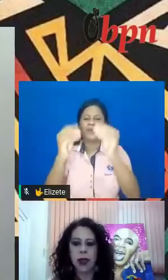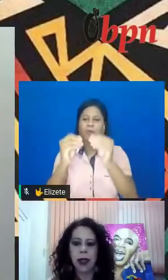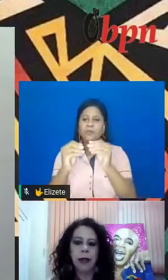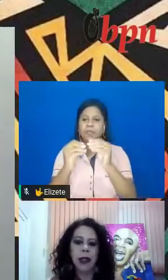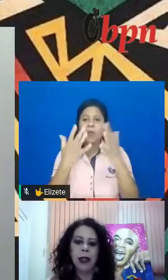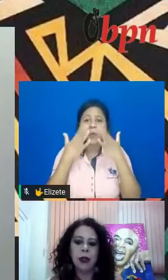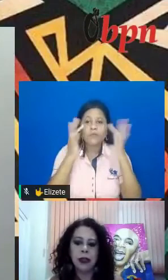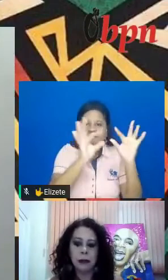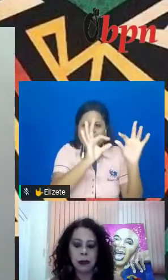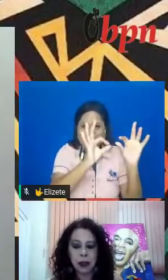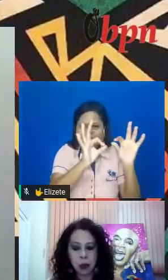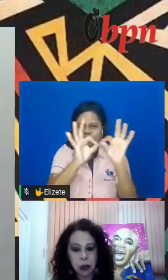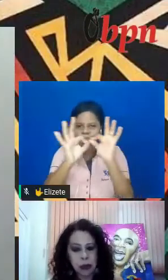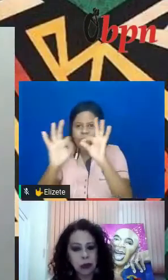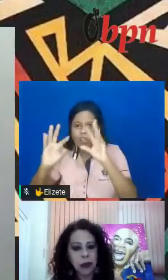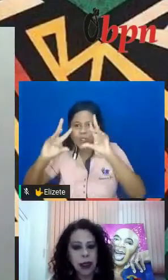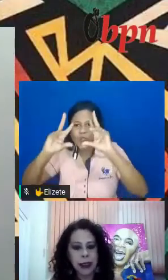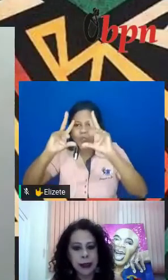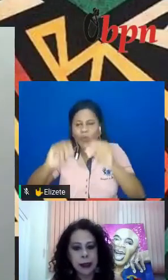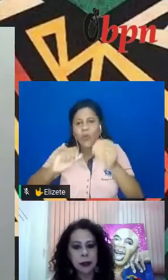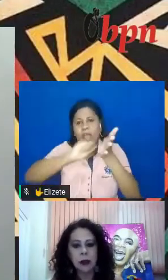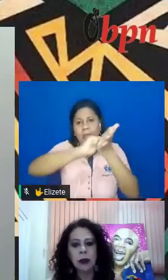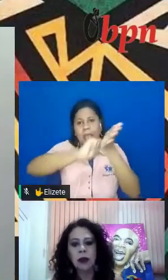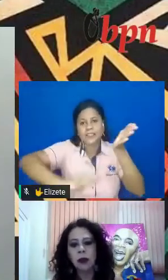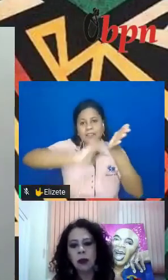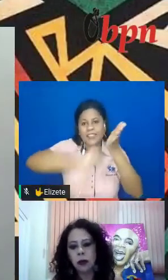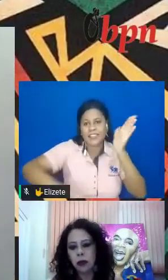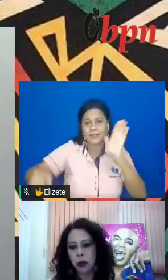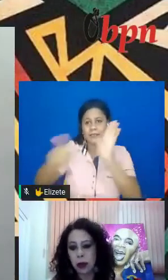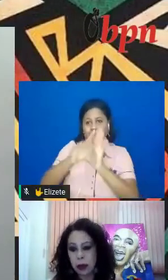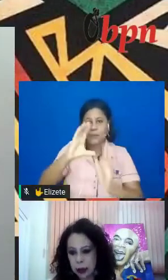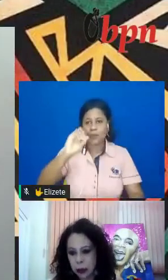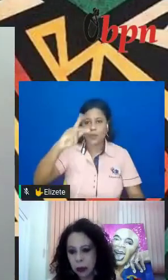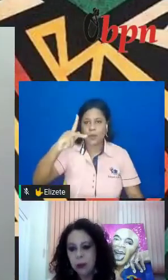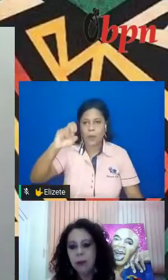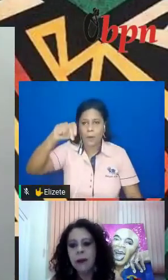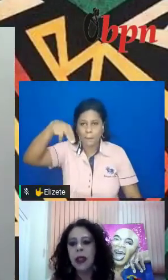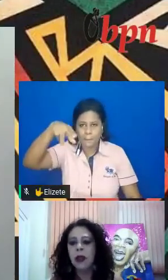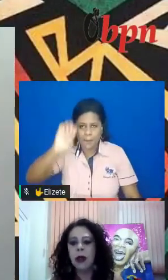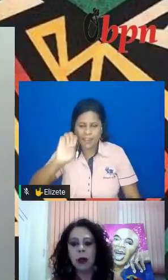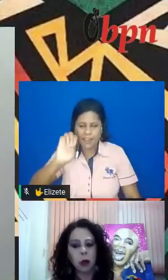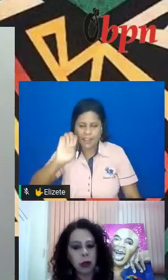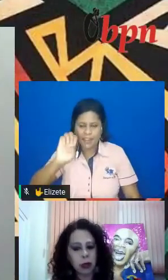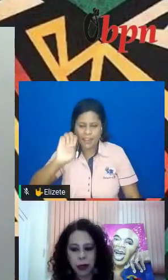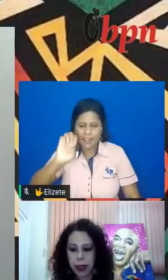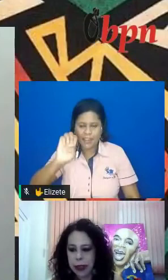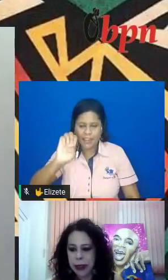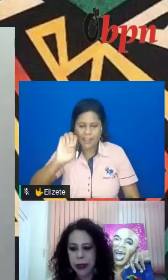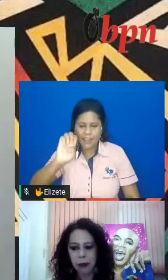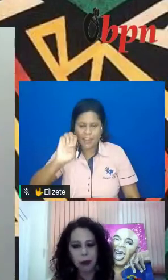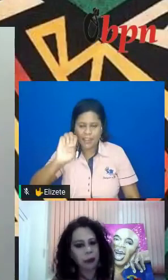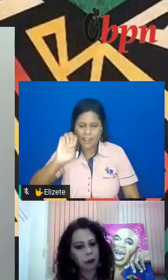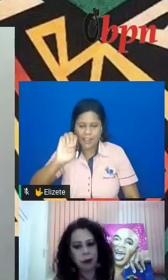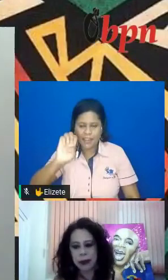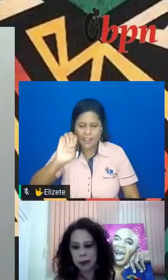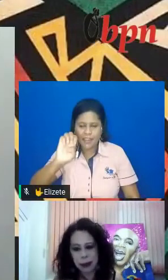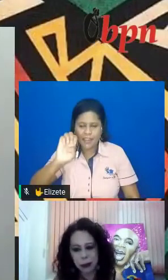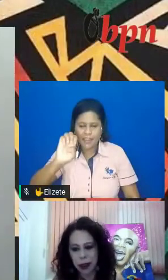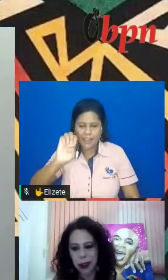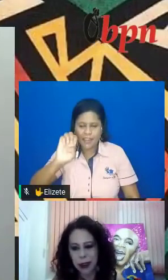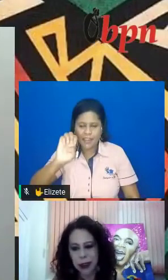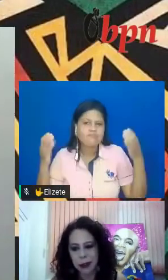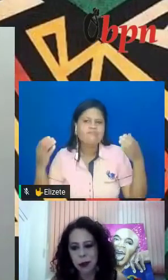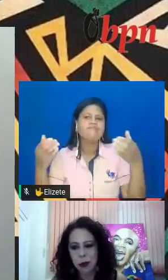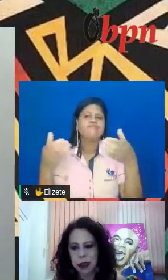atividades do COPENE. Nós temos mais duas conferências, uma com o Joel Zito e uma outra conferência, aí eu vou fazer